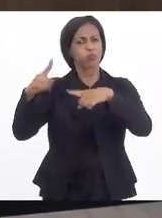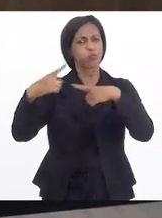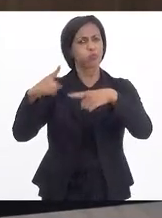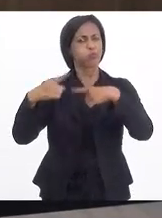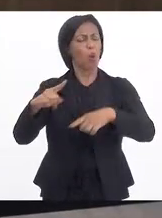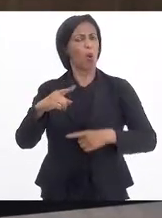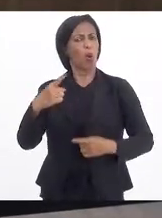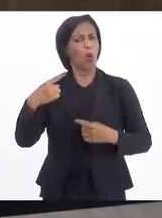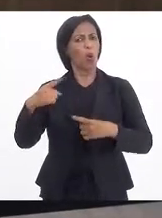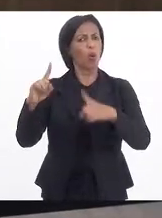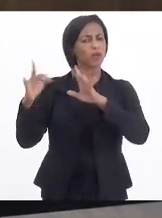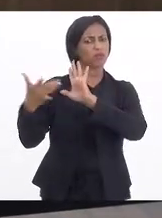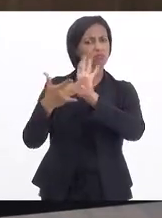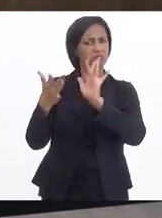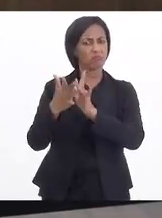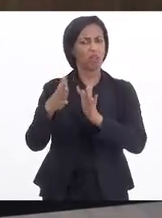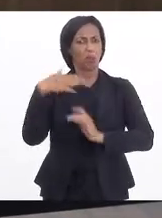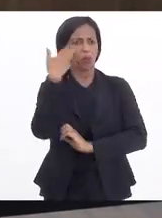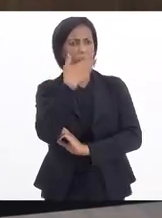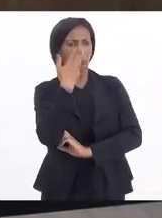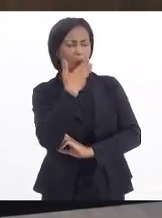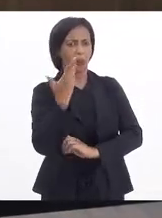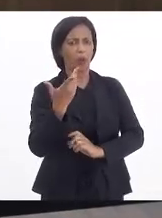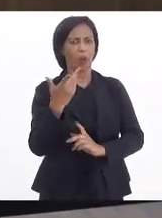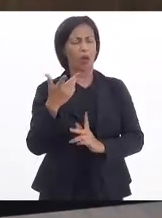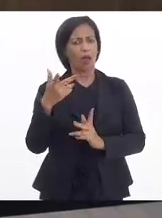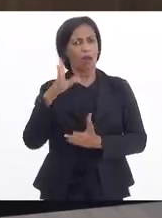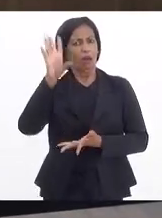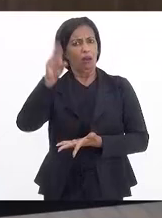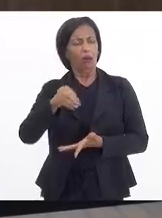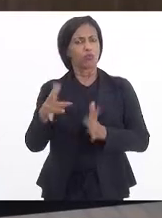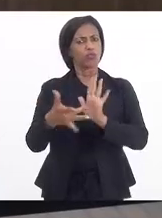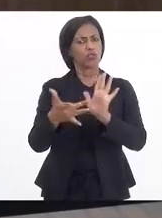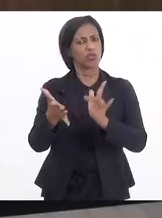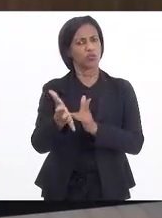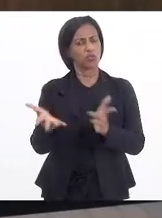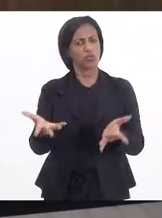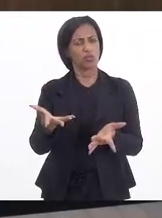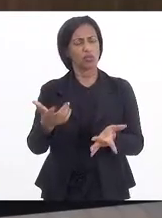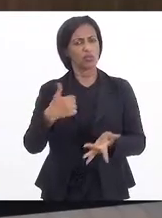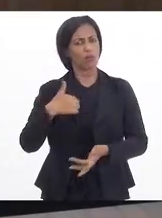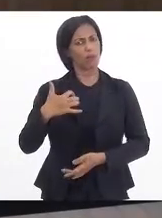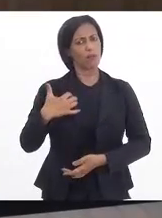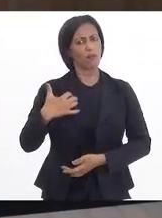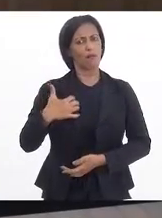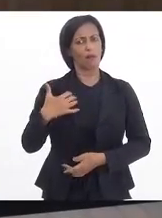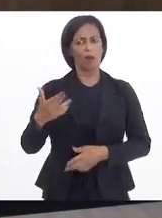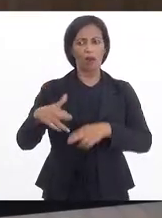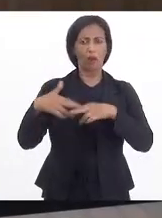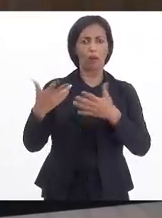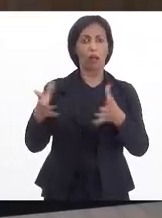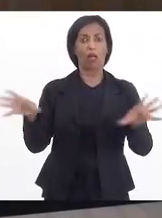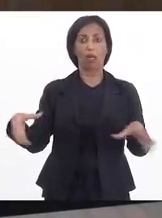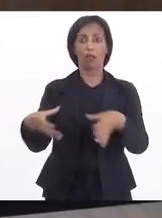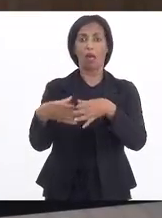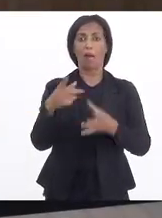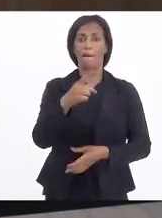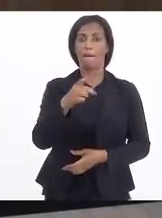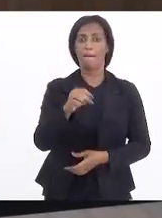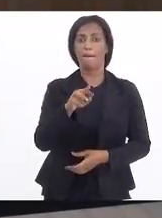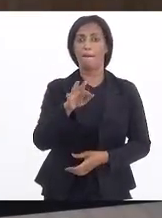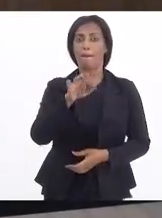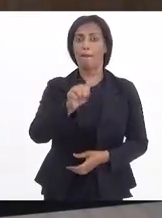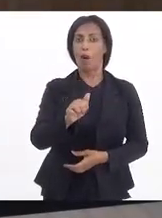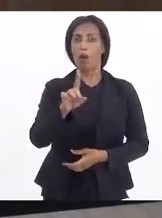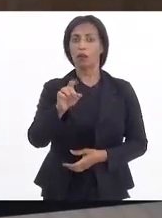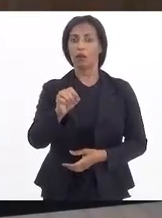prostíbulos e simplesmente passa batido então sob a manifestação de repúdio com relação a esse grupo portas do